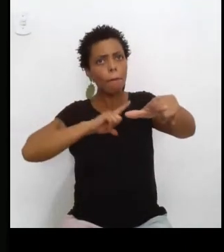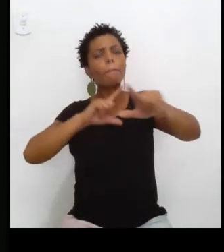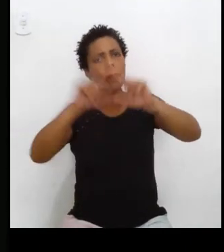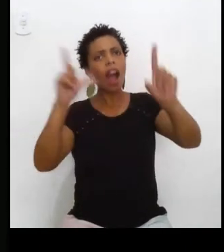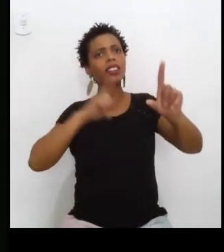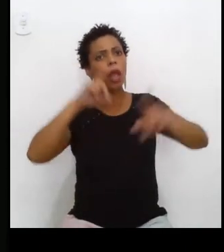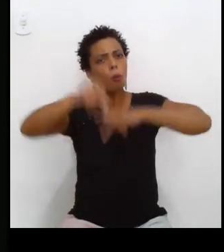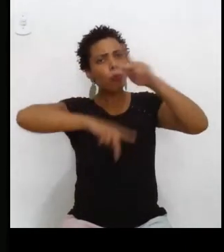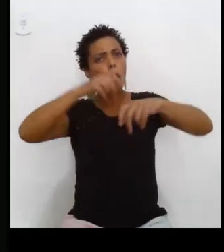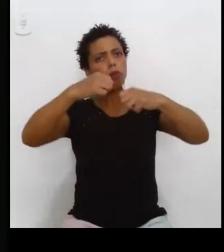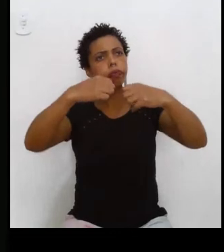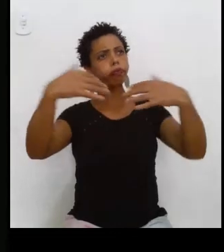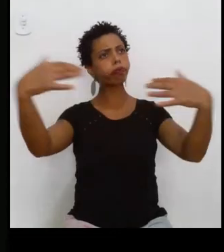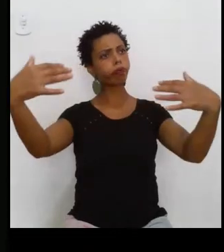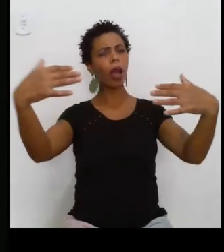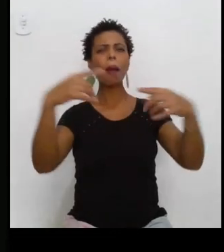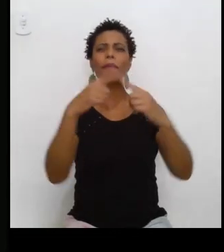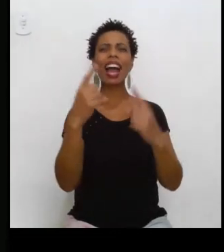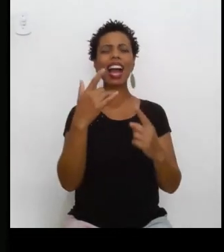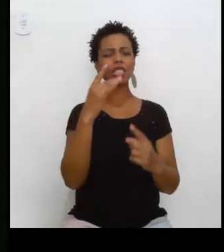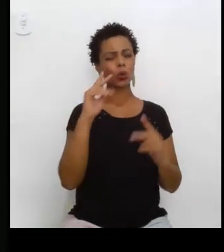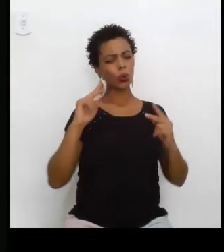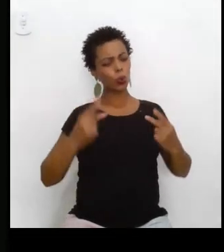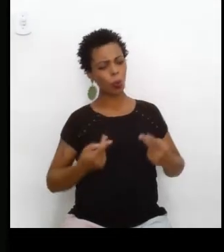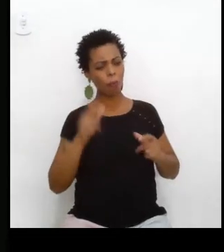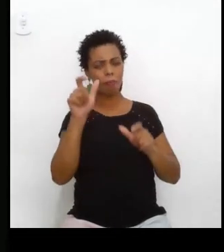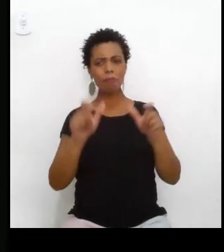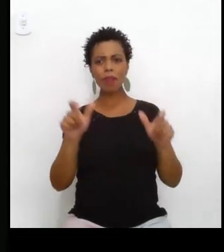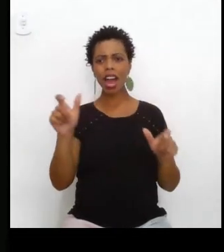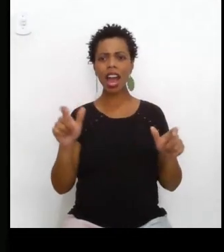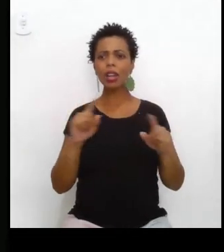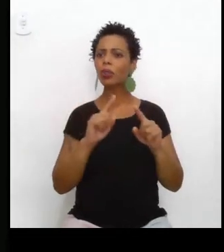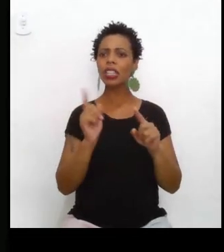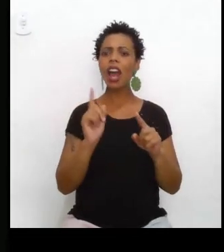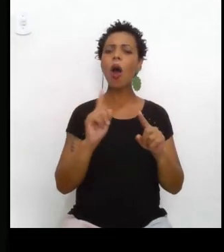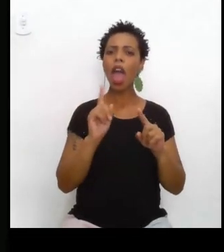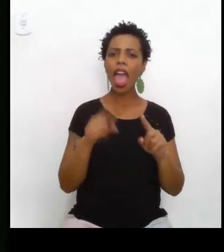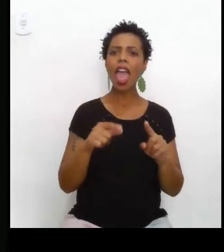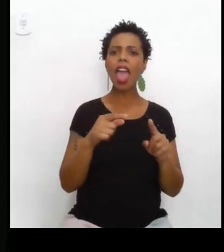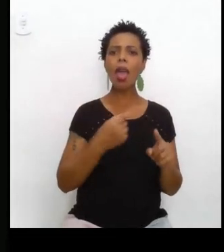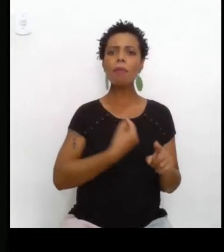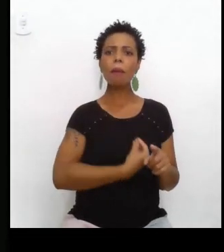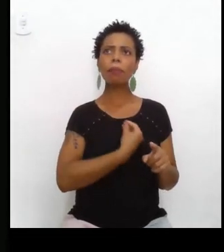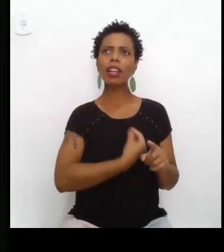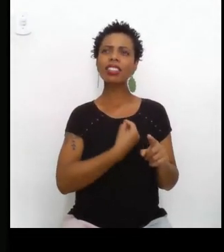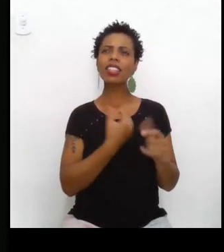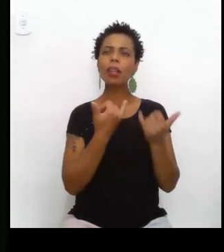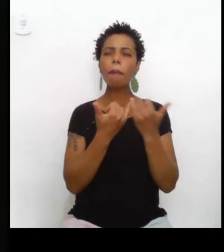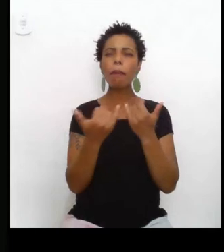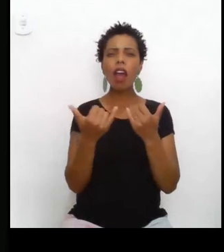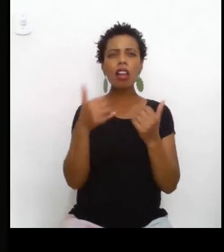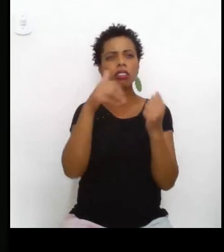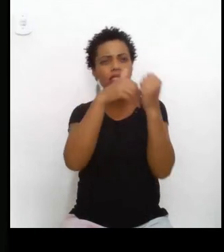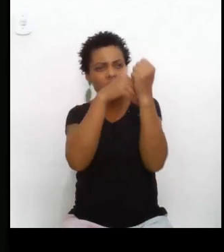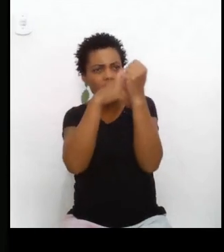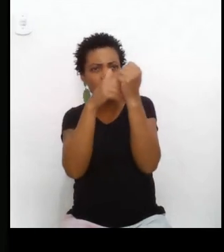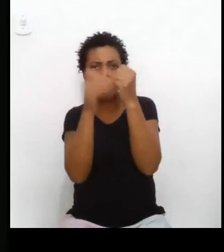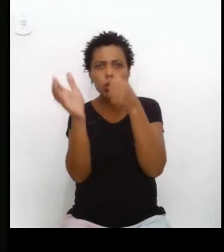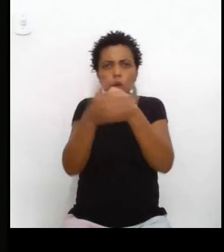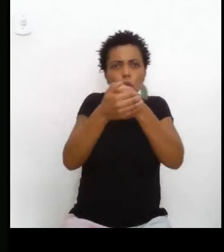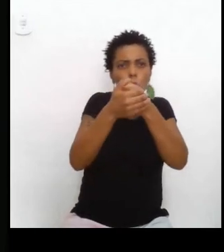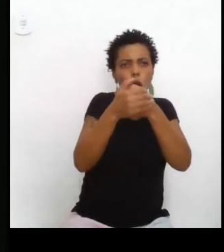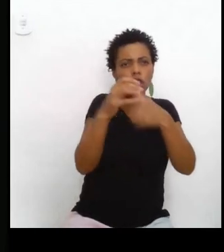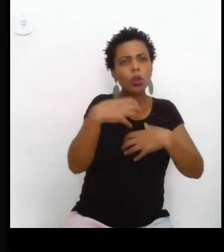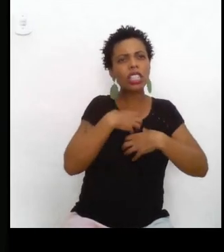e são bem pessoas as presenças misteriosas eu posso sentir essas energias luminosas